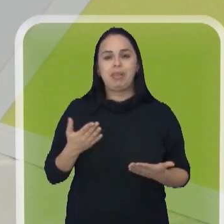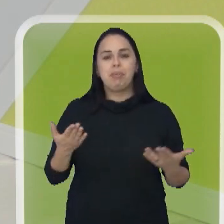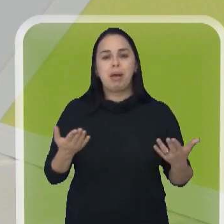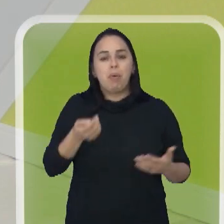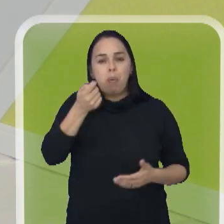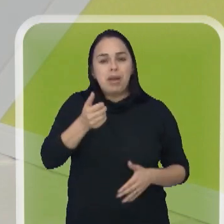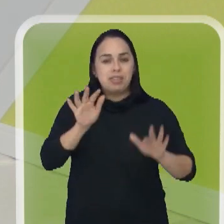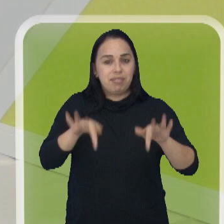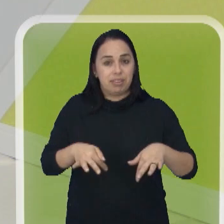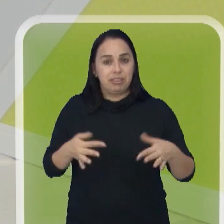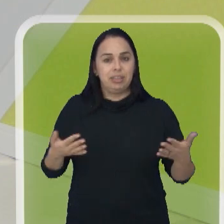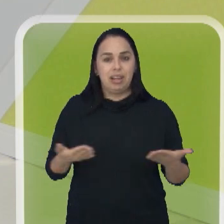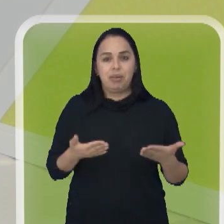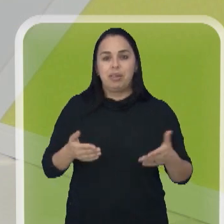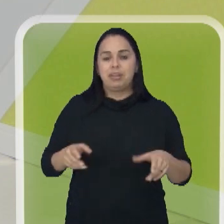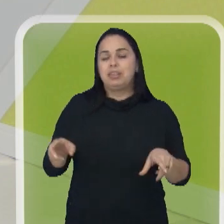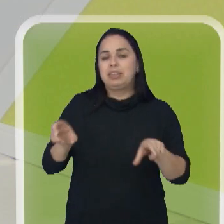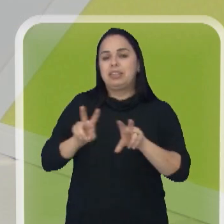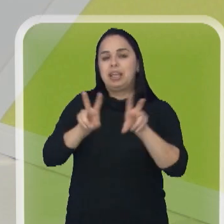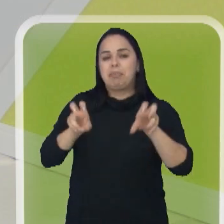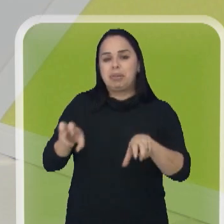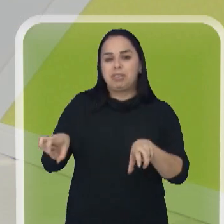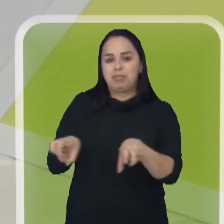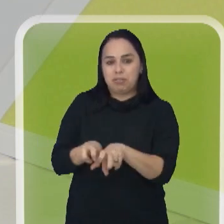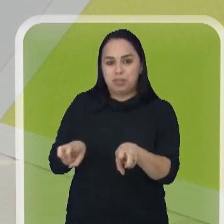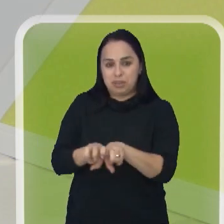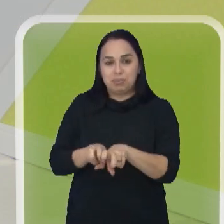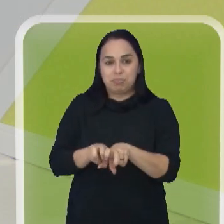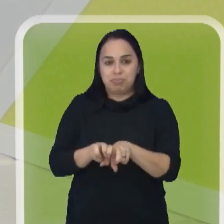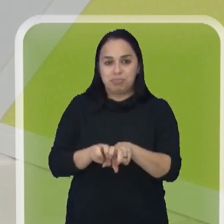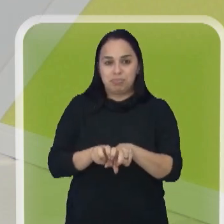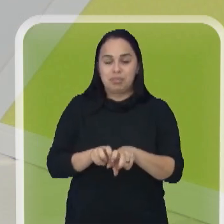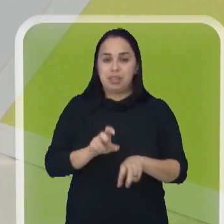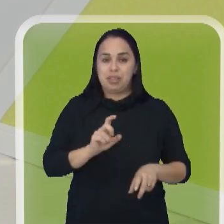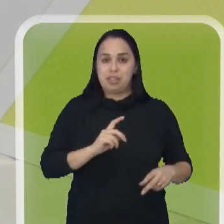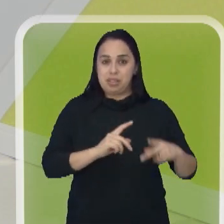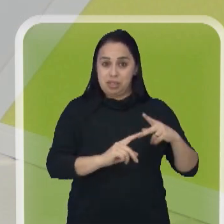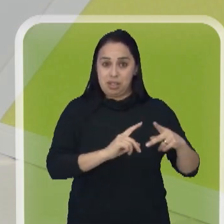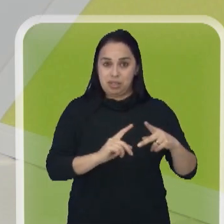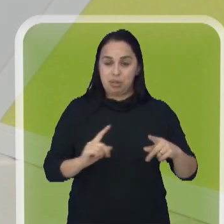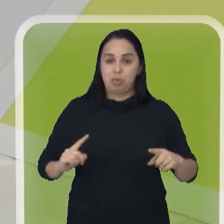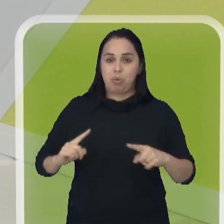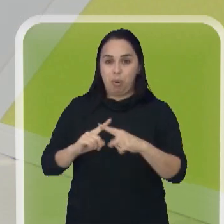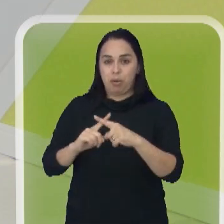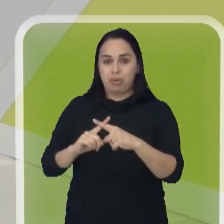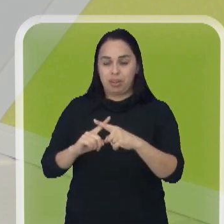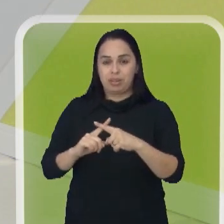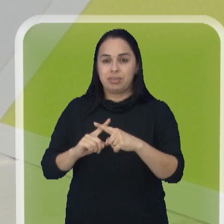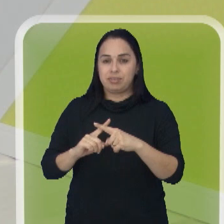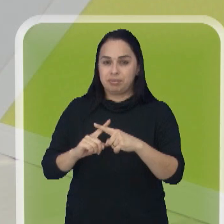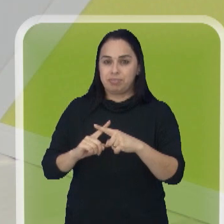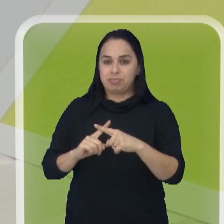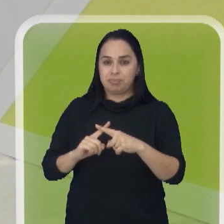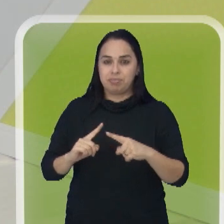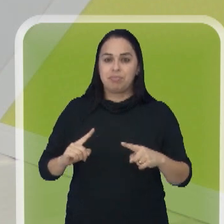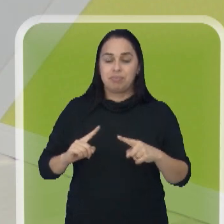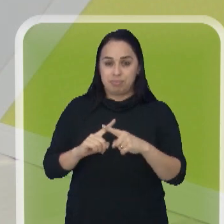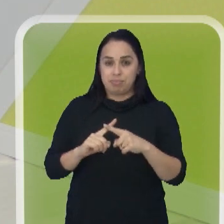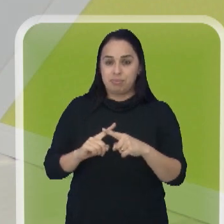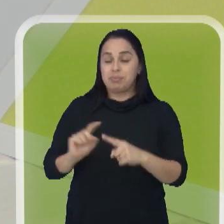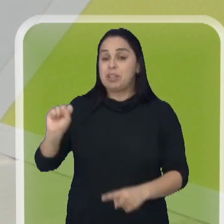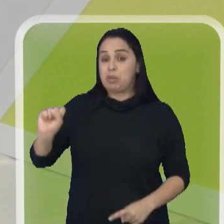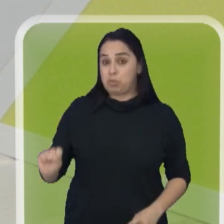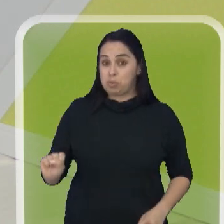feriadão, falando agora de futsal, o time do São José encara a Assoeva pela 4ª rodada, não é quarta mesmo, é a